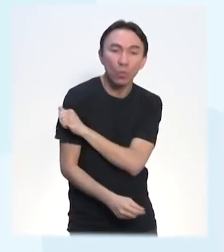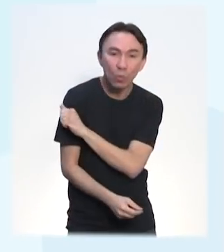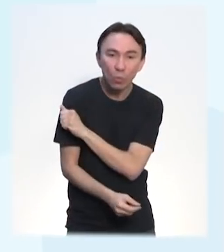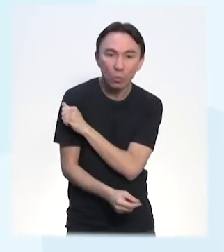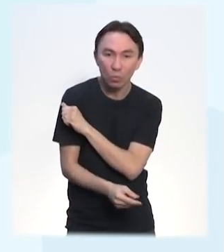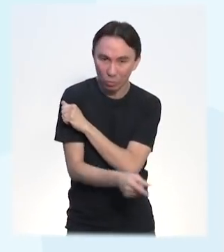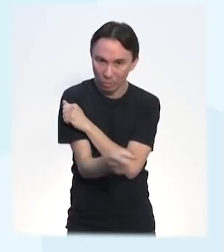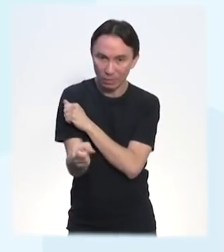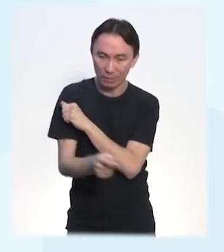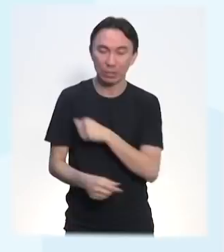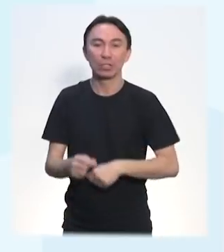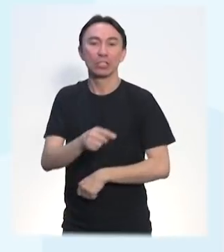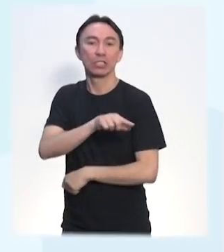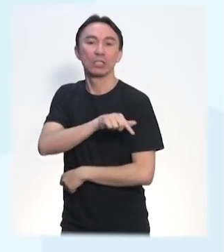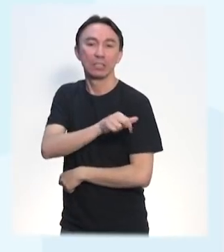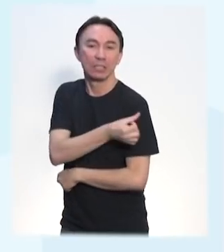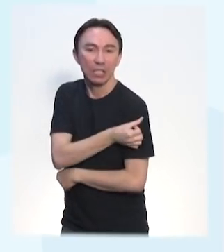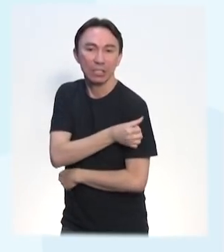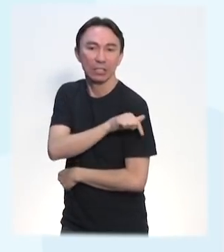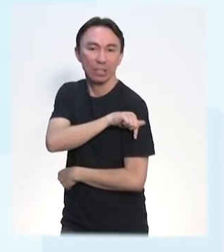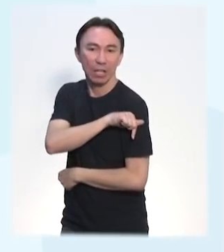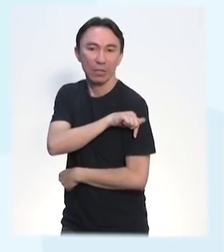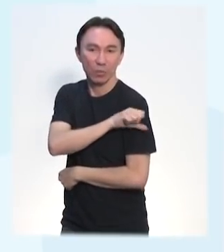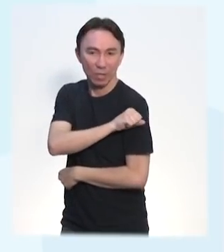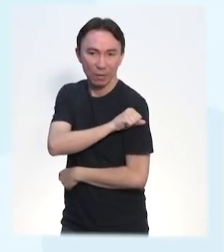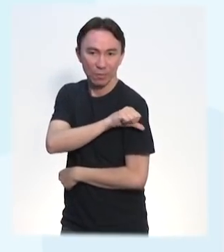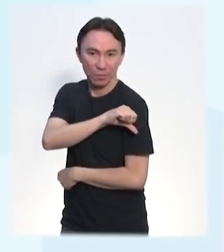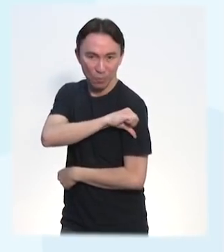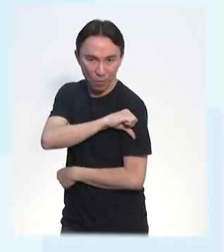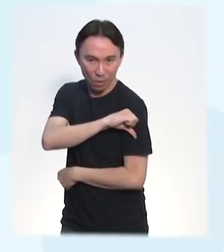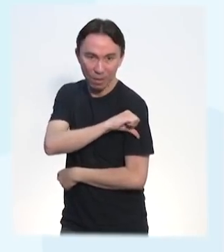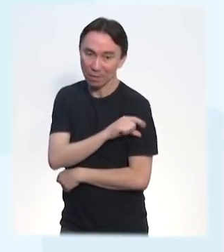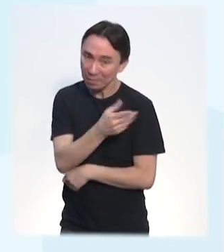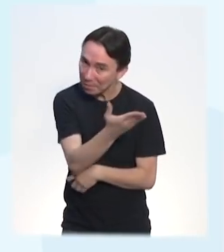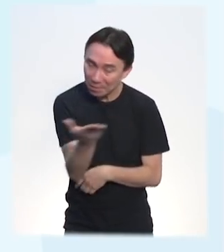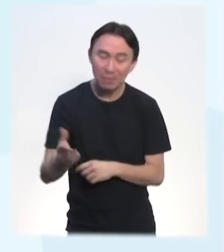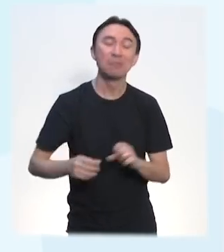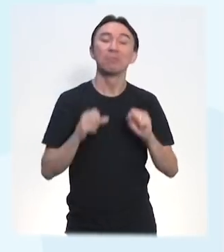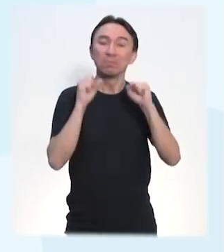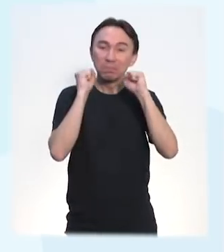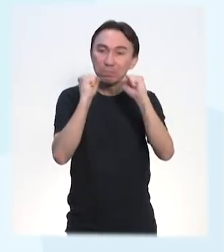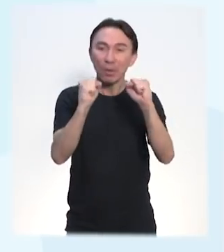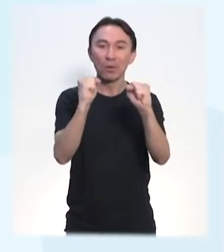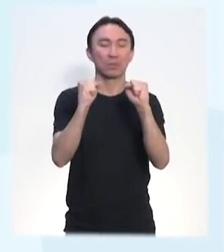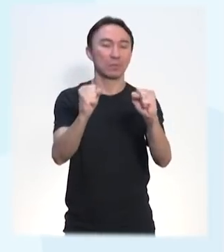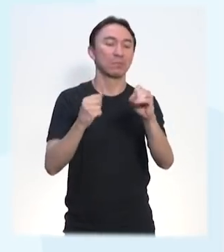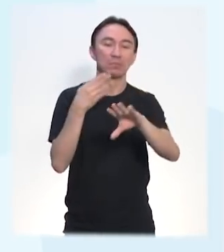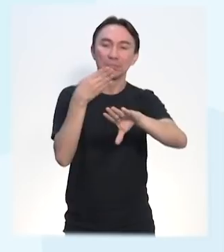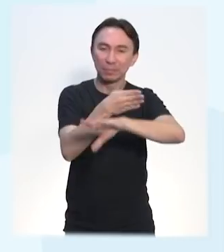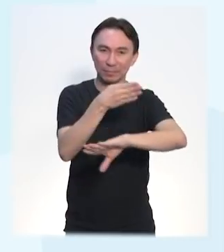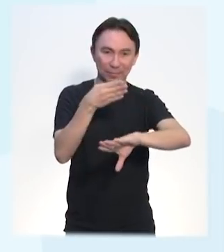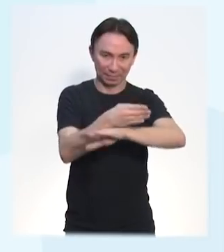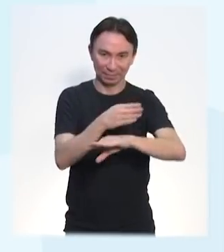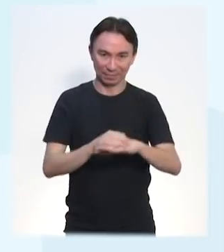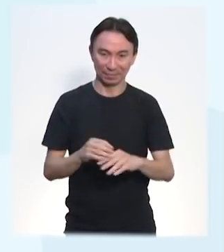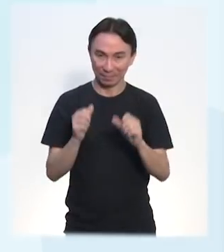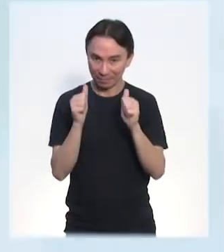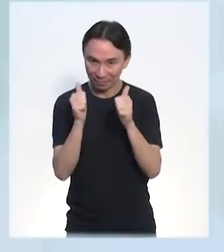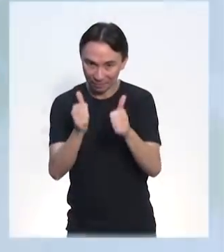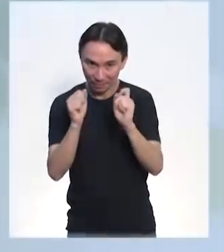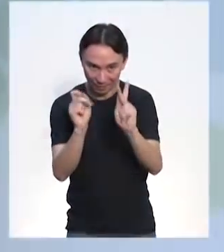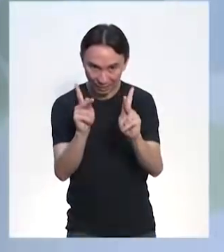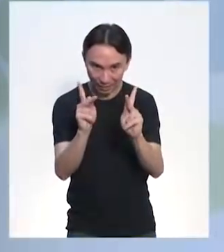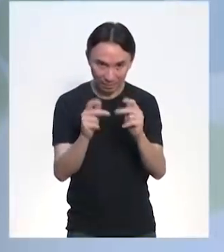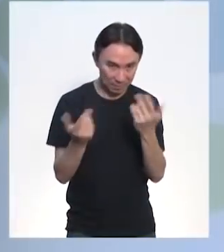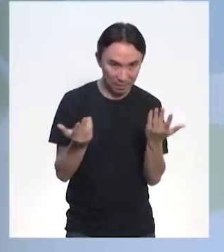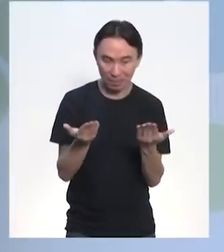dessa disputa. Então, nós vamos apresentar hoje, por exemplo, uma habilidade para vocês. Vocês vão ter que relacionar isso ao longo do dia a